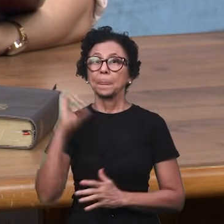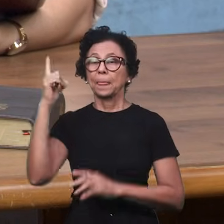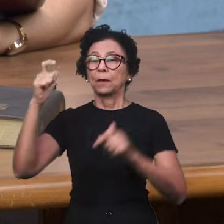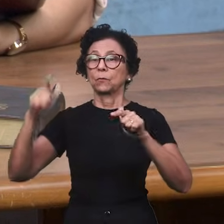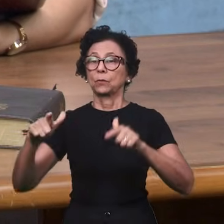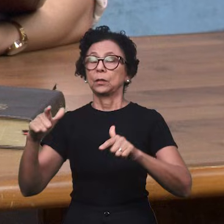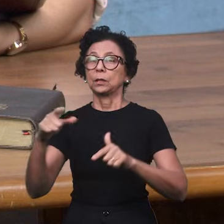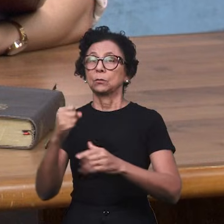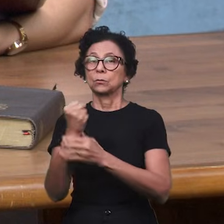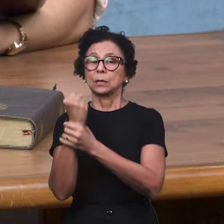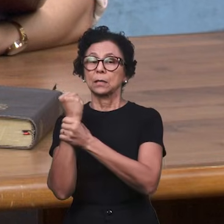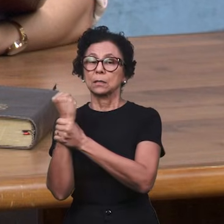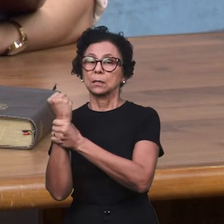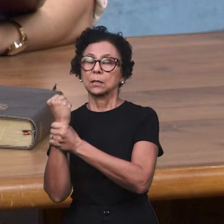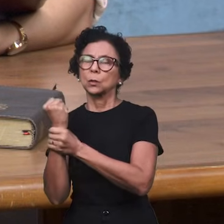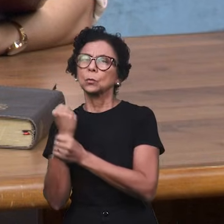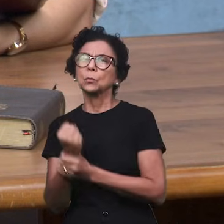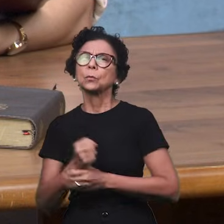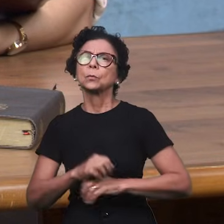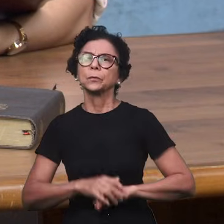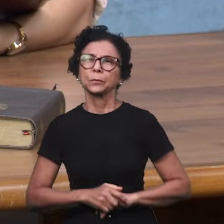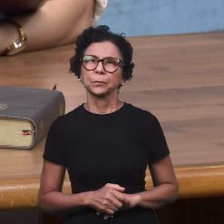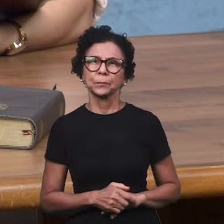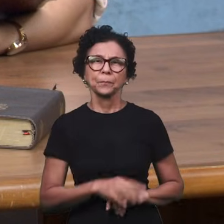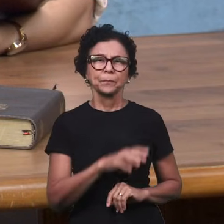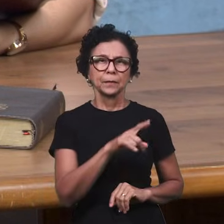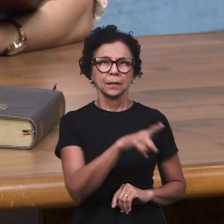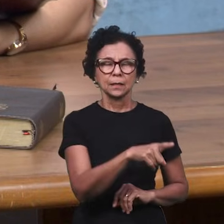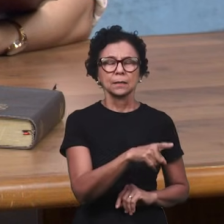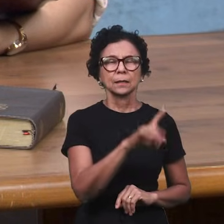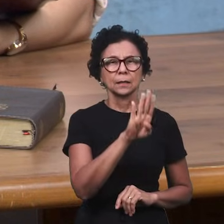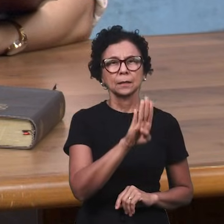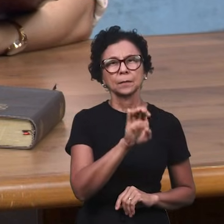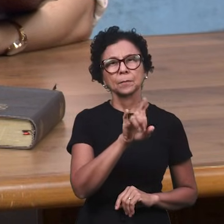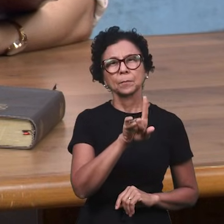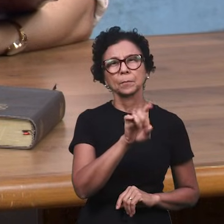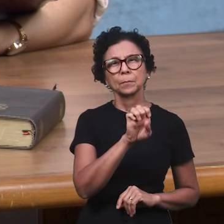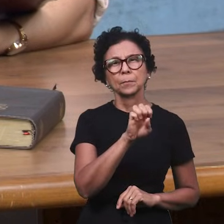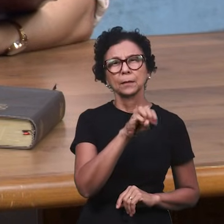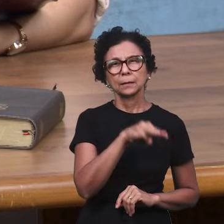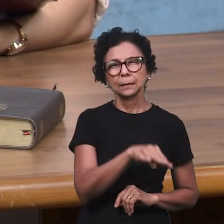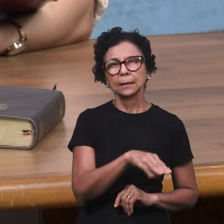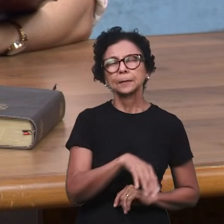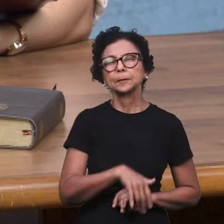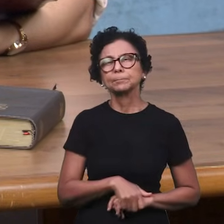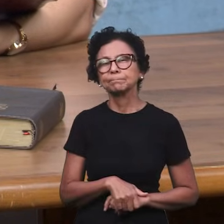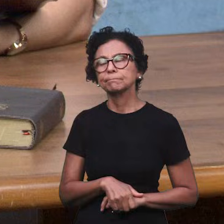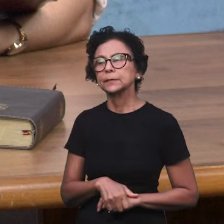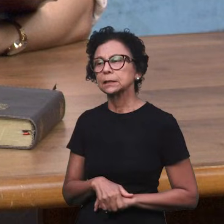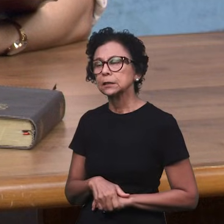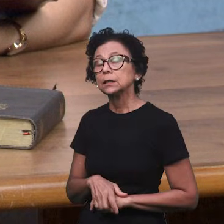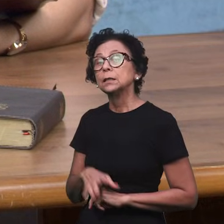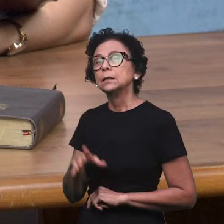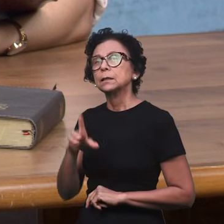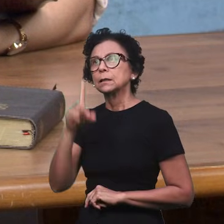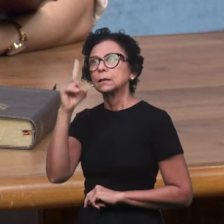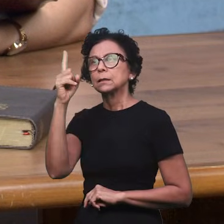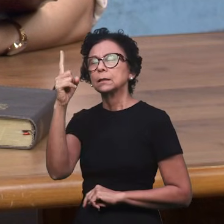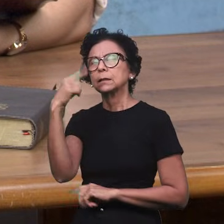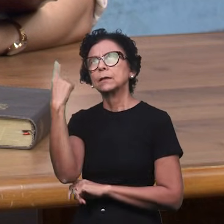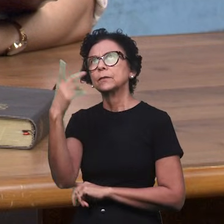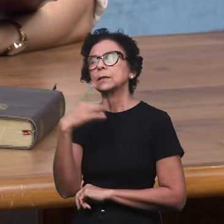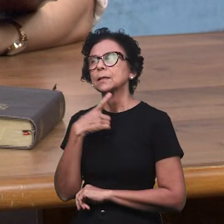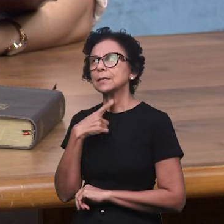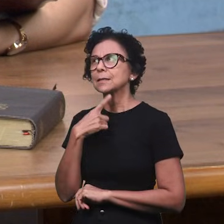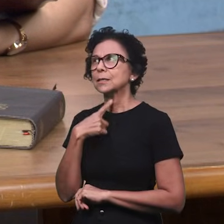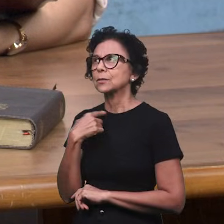alojamento dos filisteus estava então em Belém. E desejou Davi e disse: quem